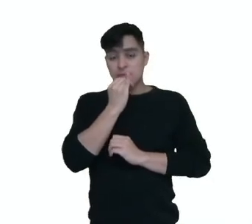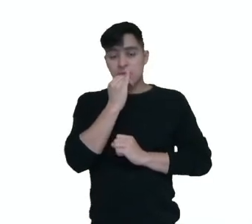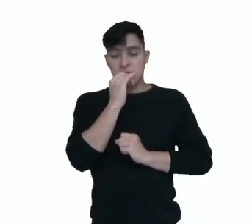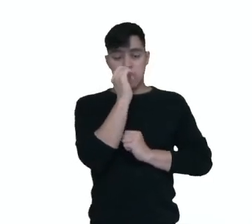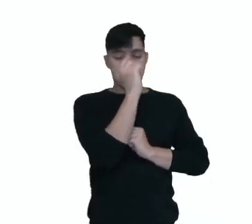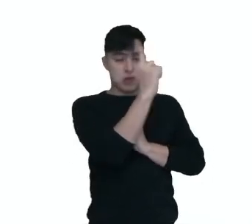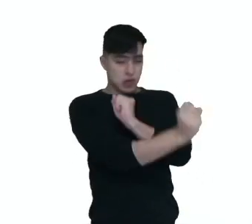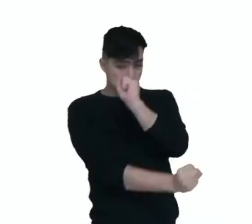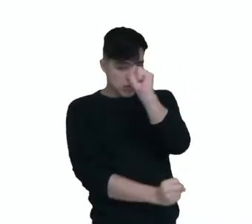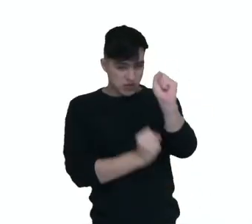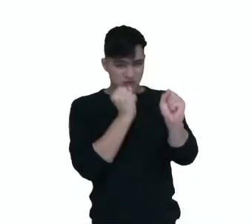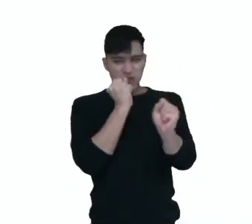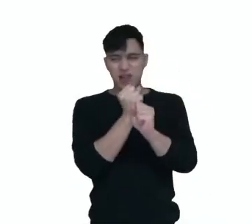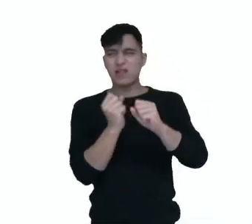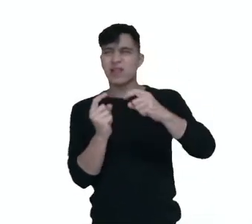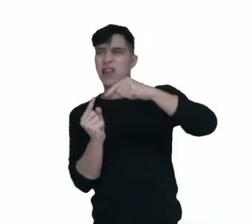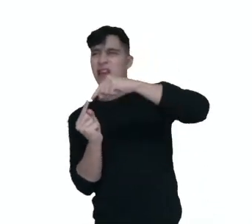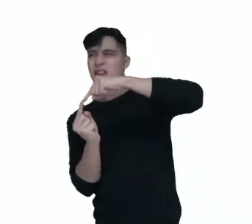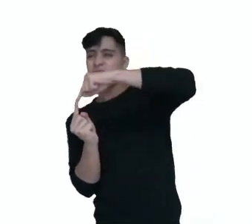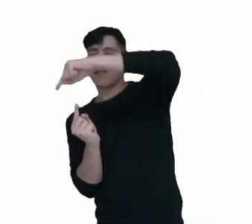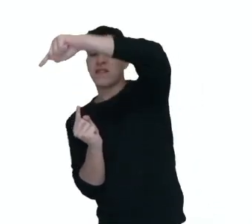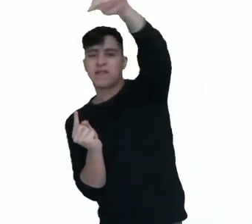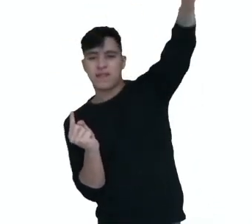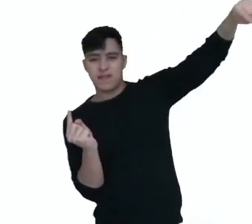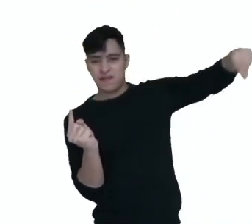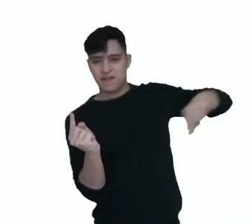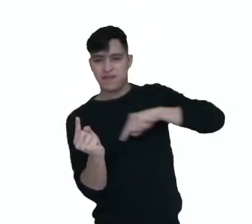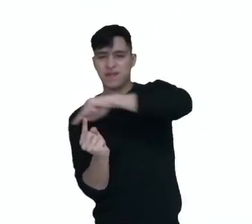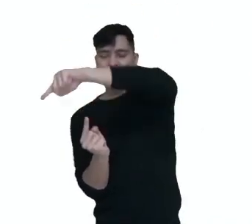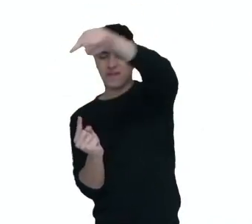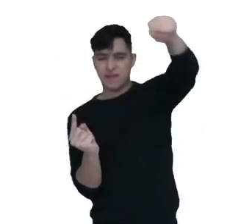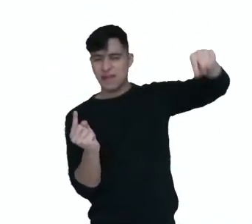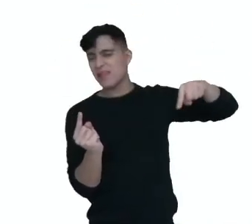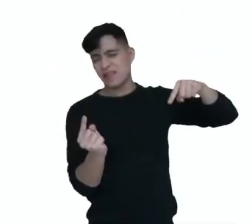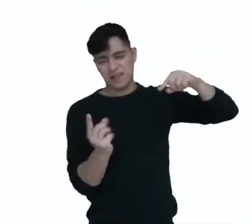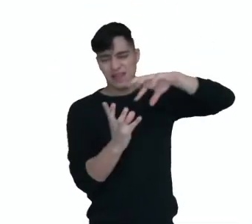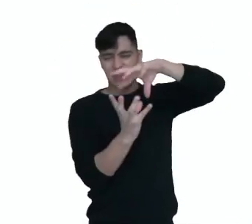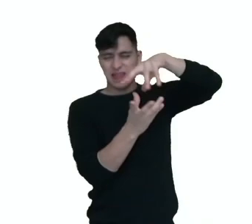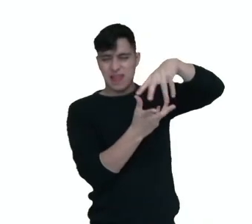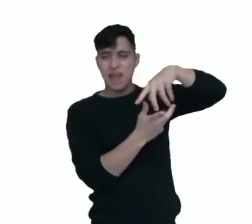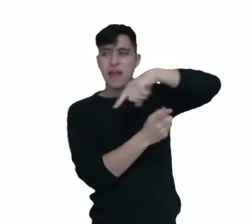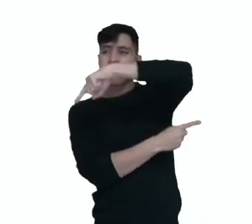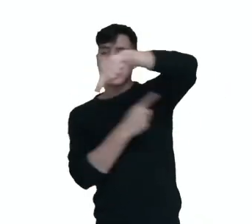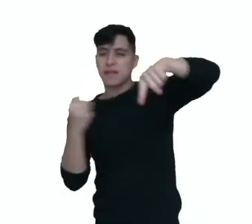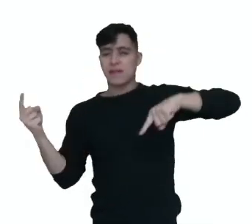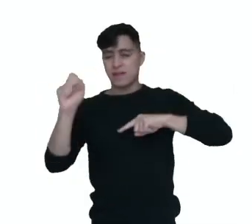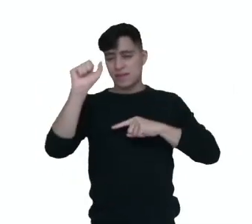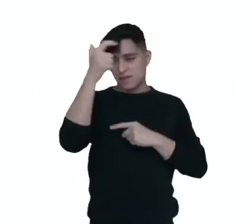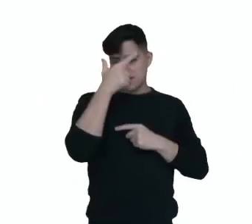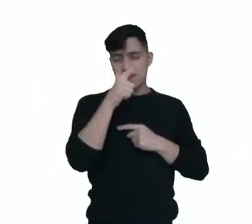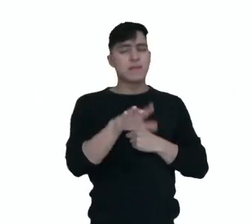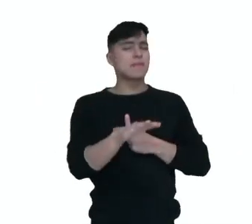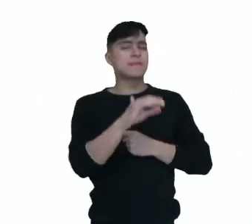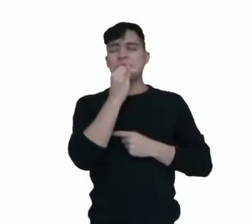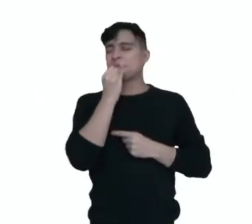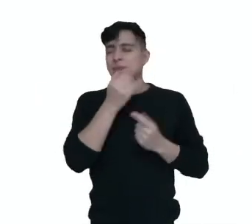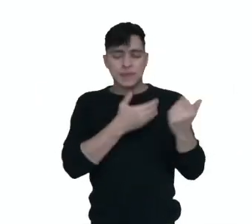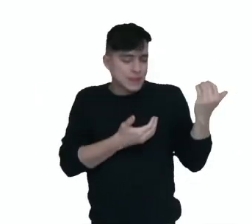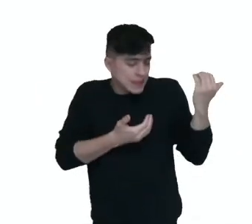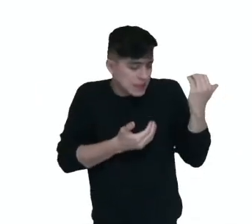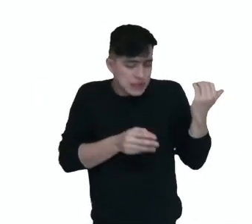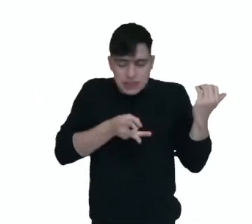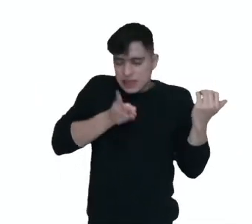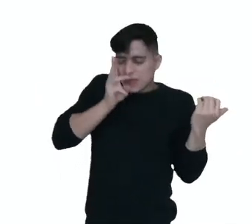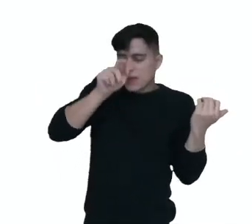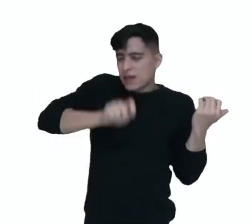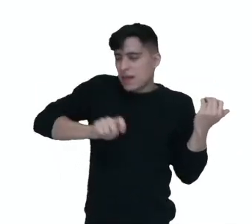representa o tempo de uma volta em torno do Sol, né? Um bebê, por exemplo, de 3 meses,